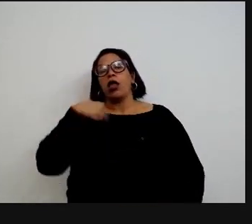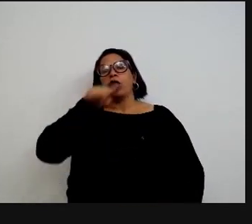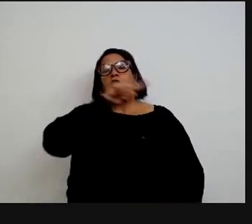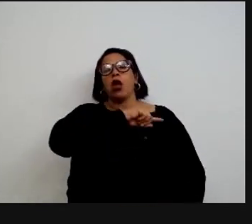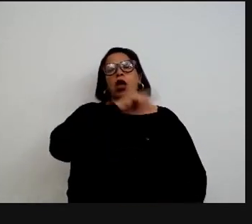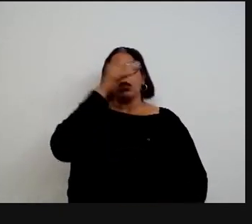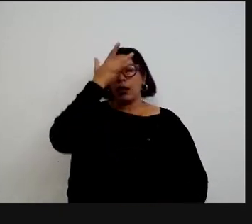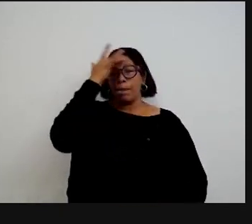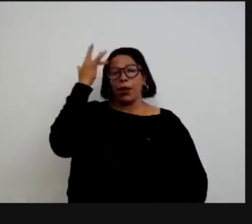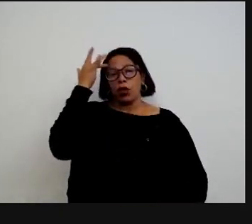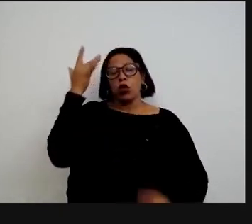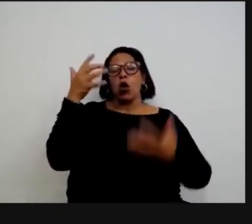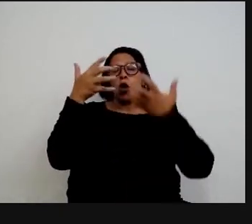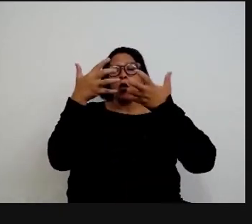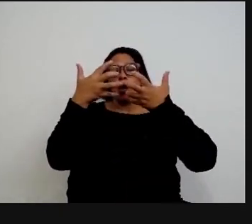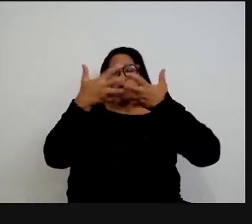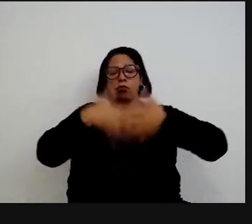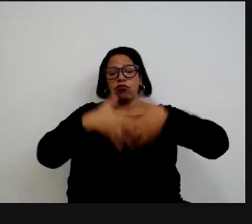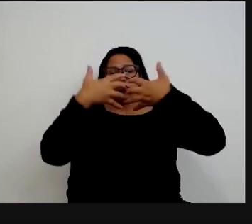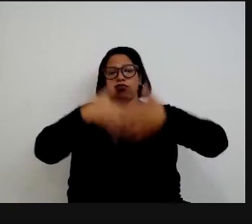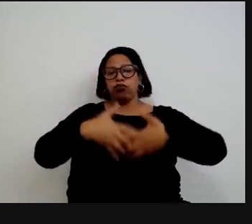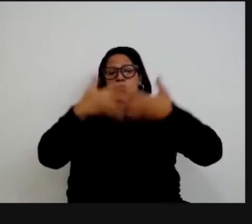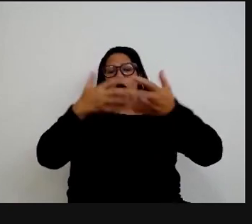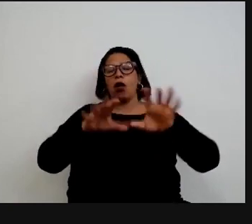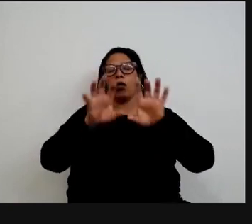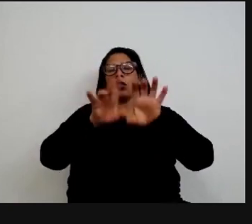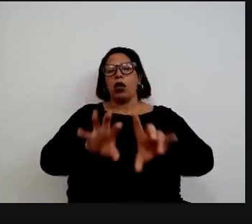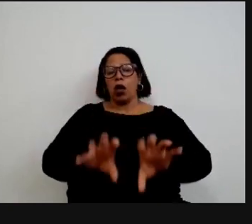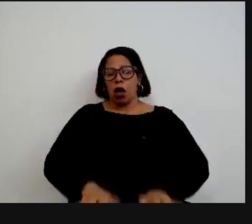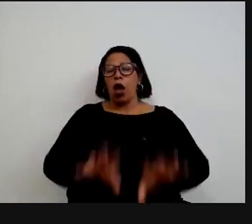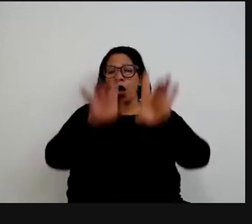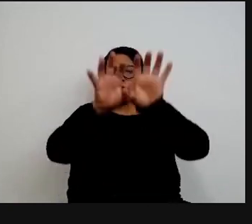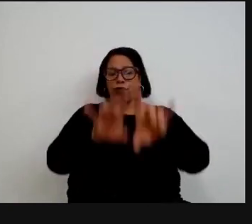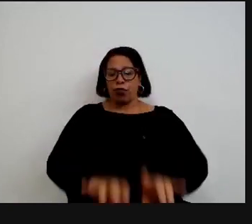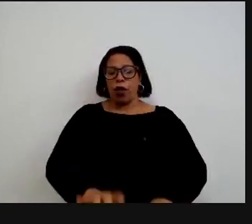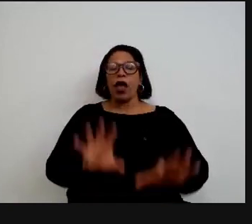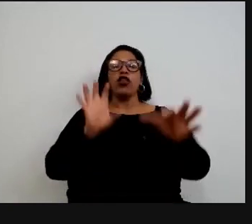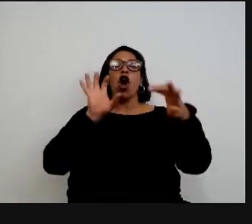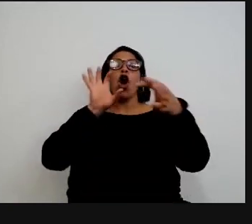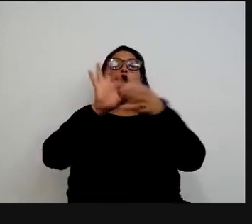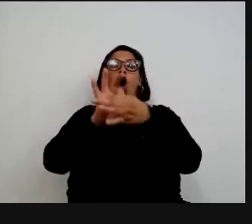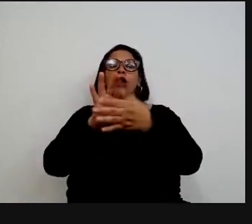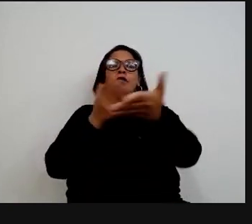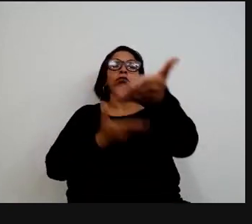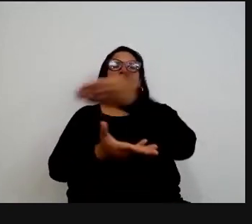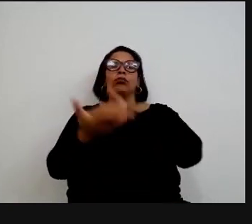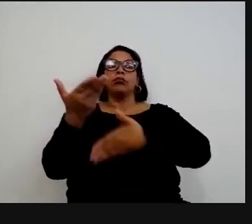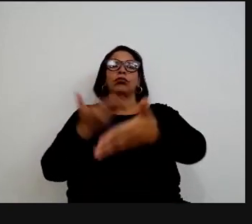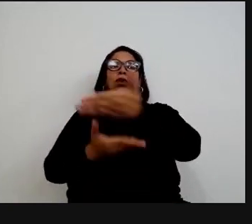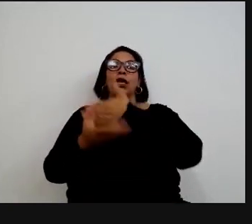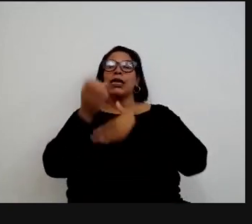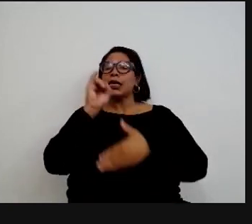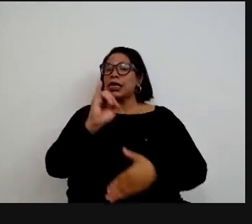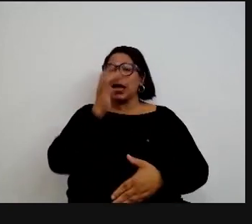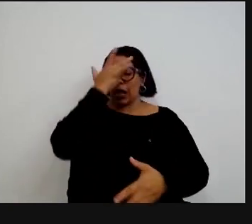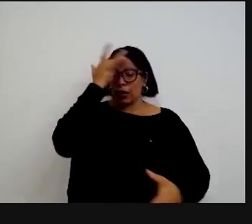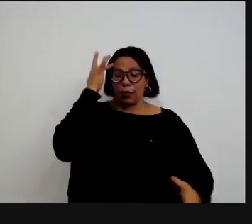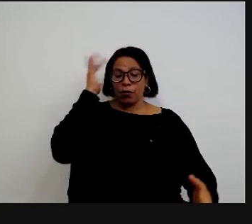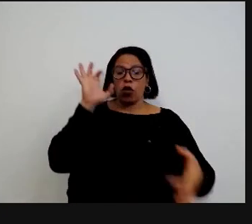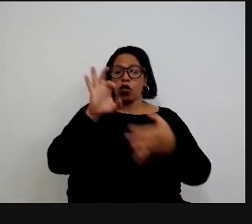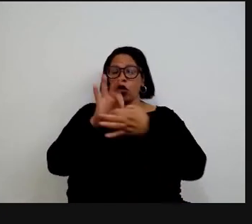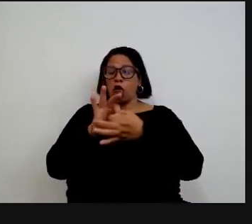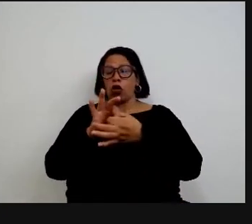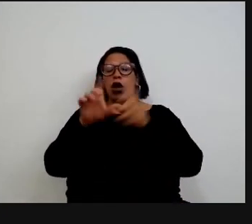pessoas, termos tempo para pensar e fazer isso aqui que a gente está fazendo. Então, para mim, o digital é para conectar pessoas. E se as pessoas não estiverem conectadas,